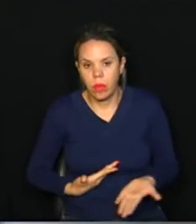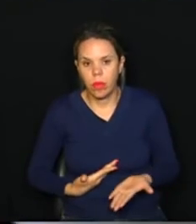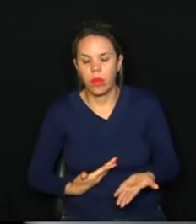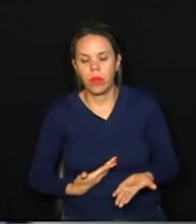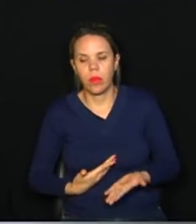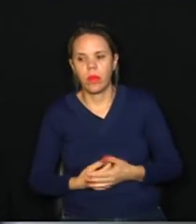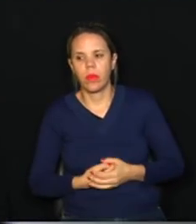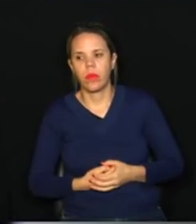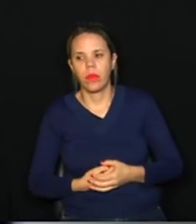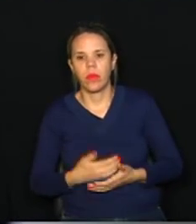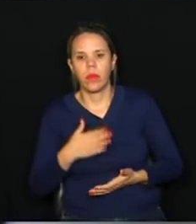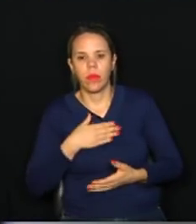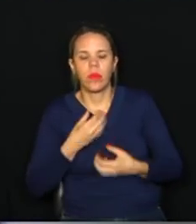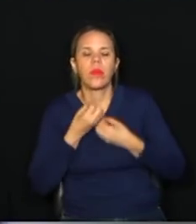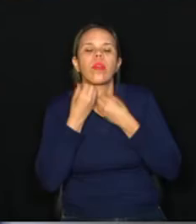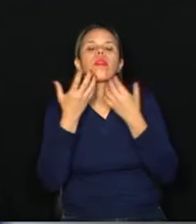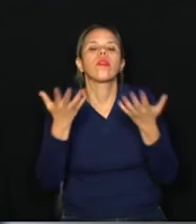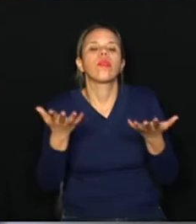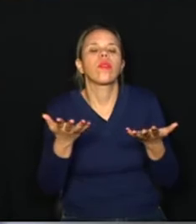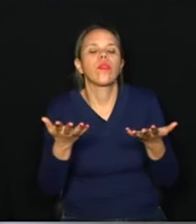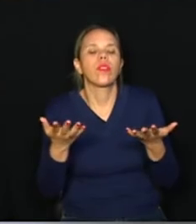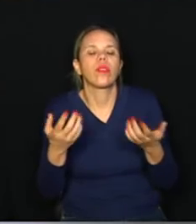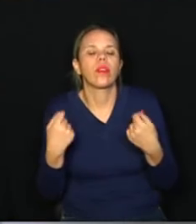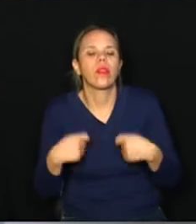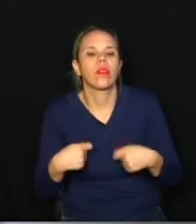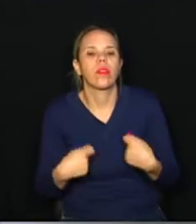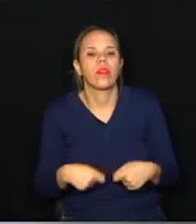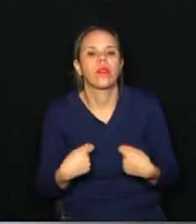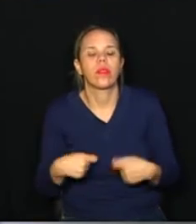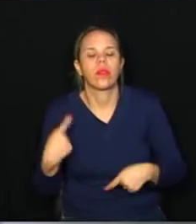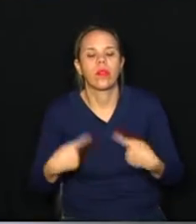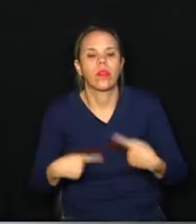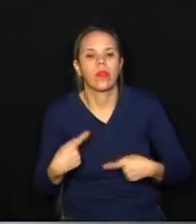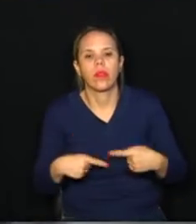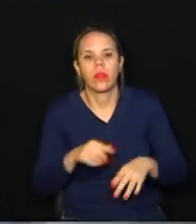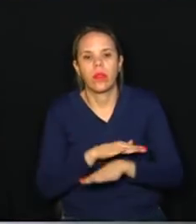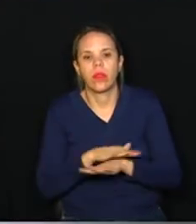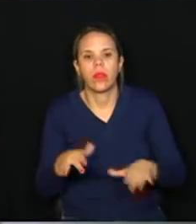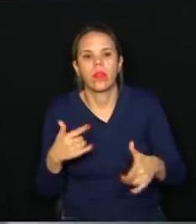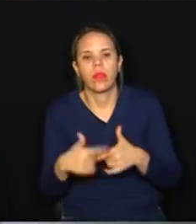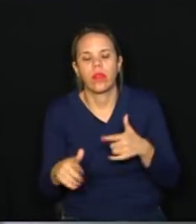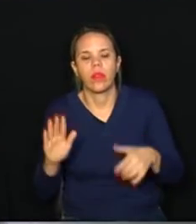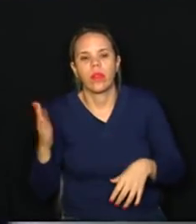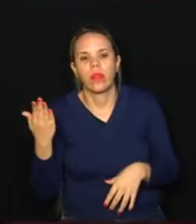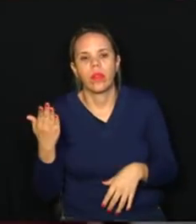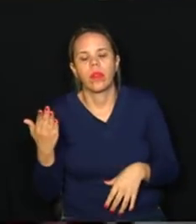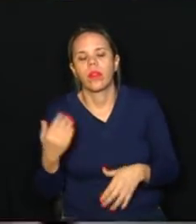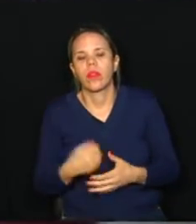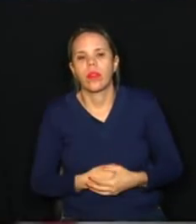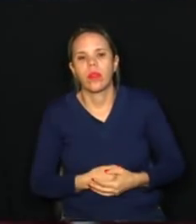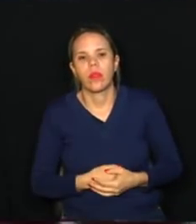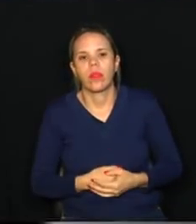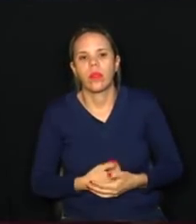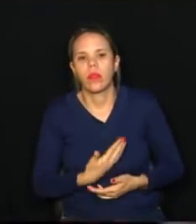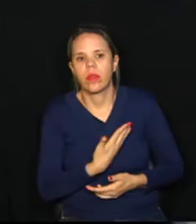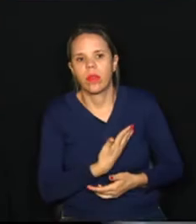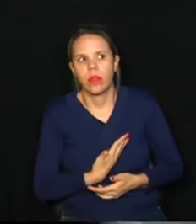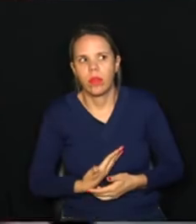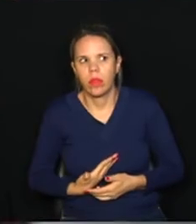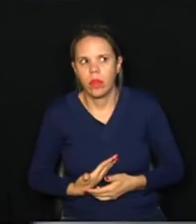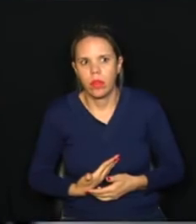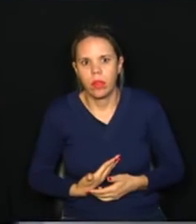o meu desabafo aqui é pela necessidade política de acabar com esse falso dilema de que o Estado